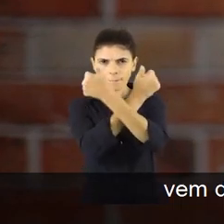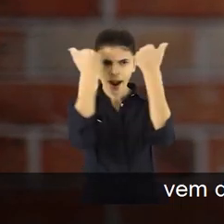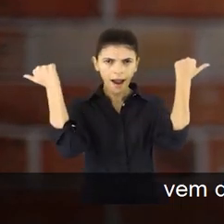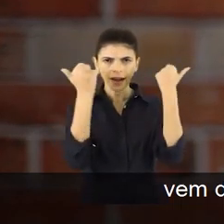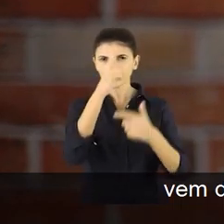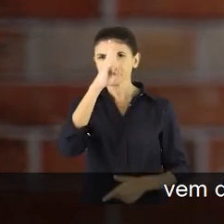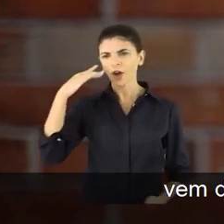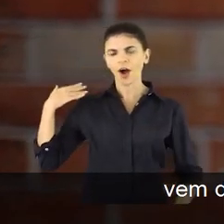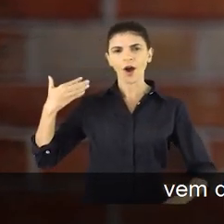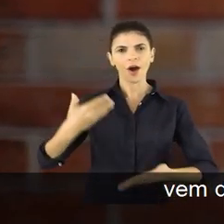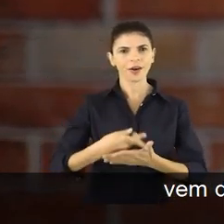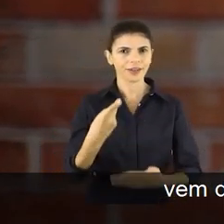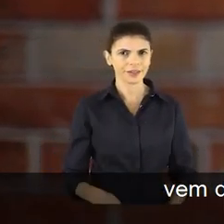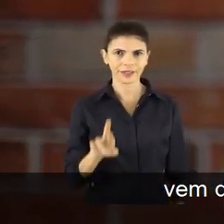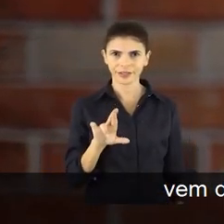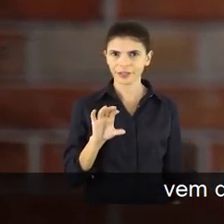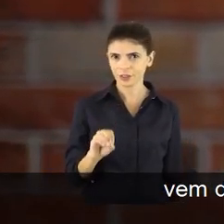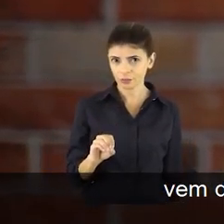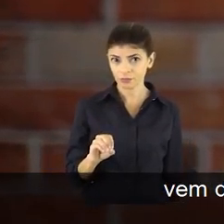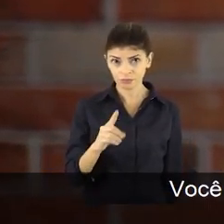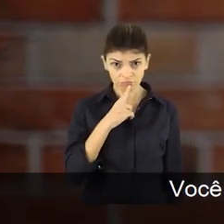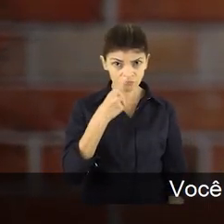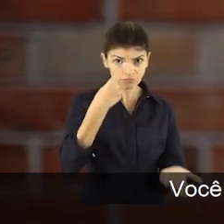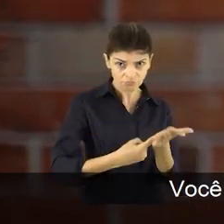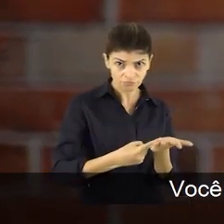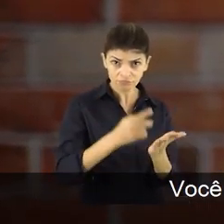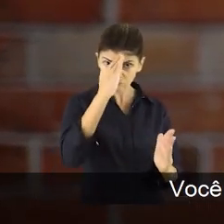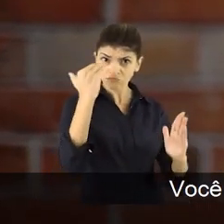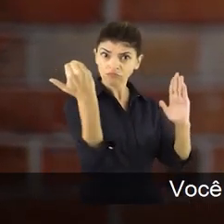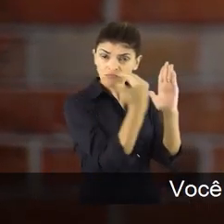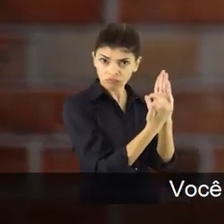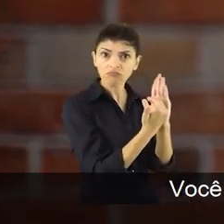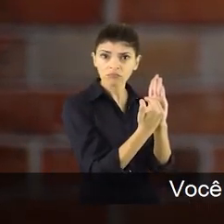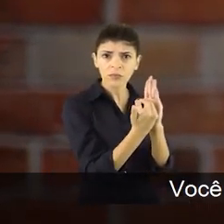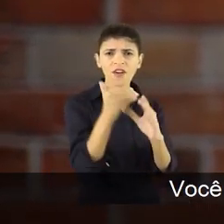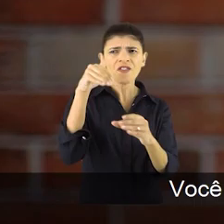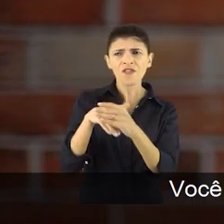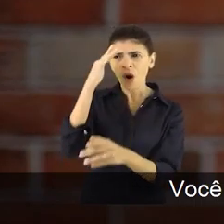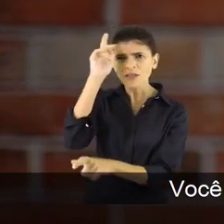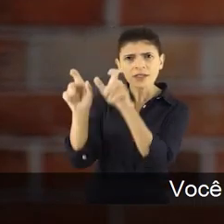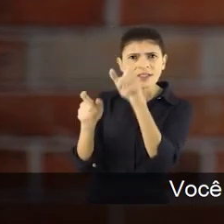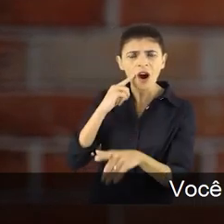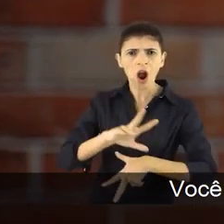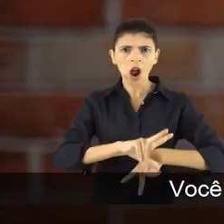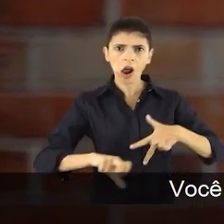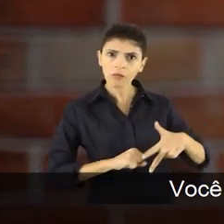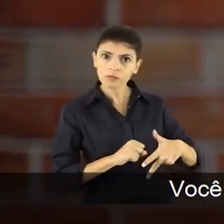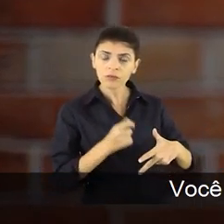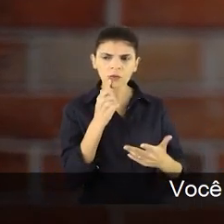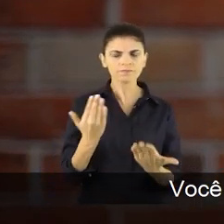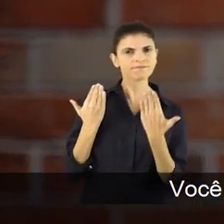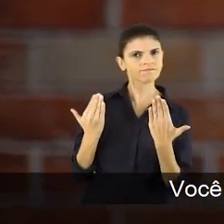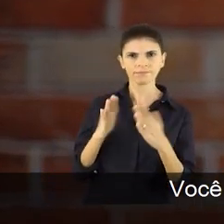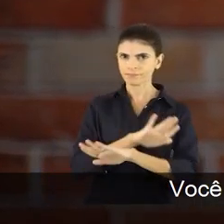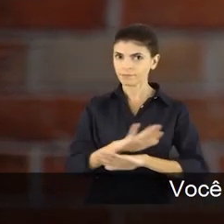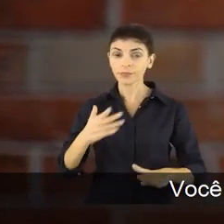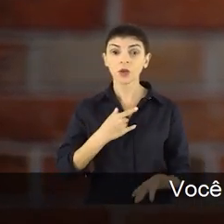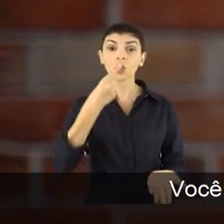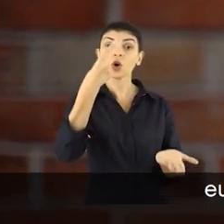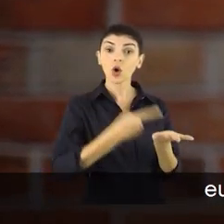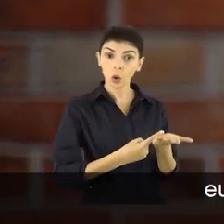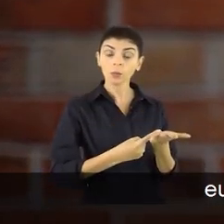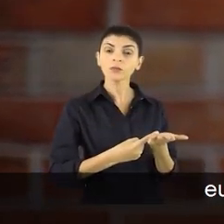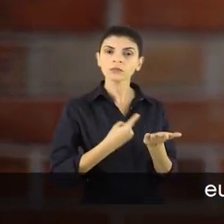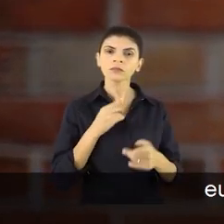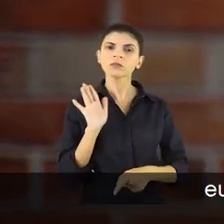uma cidade tão linda e cheia de história Como o Rio de Janeiro você assumir comigo o compromisso de não votar em corruptos